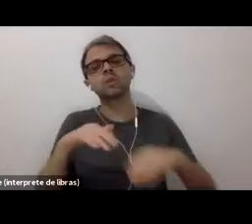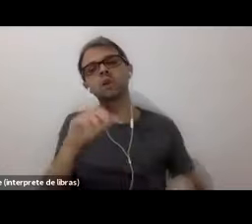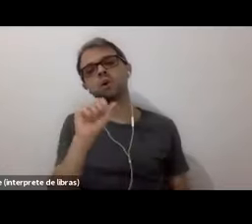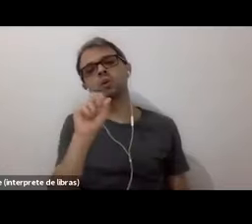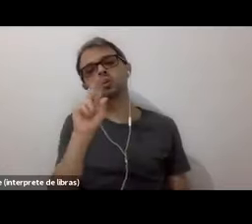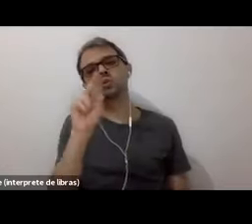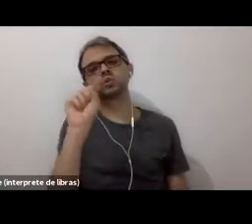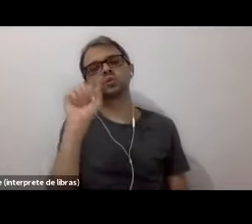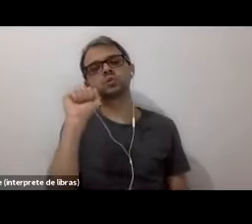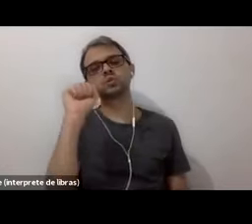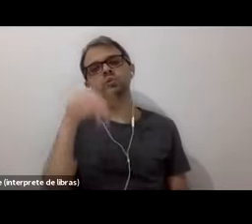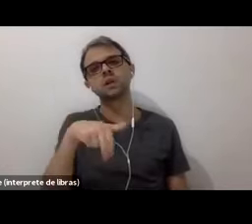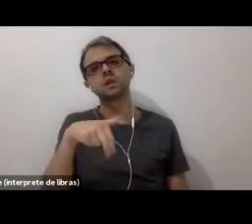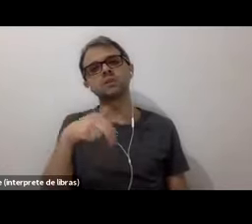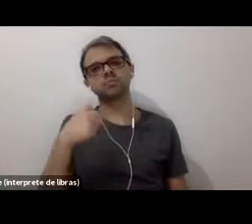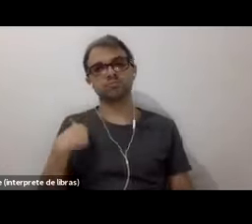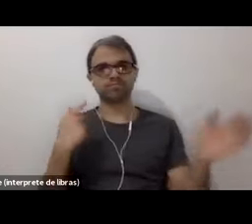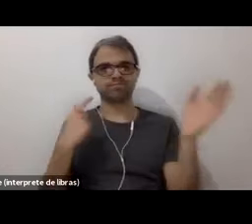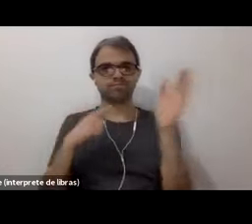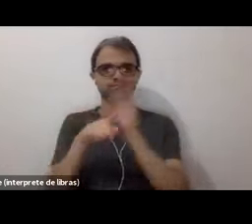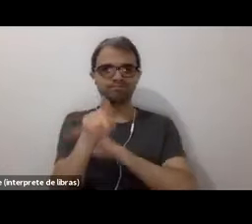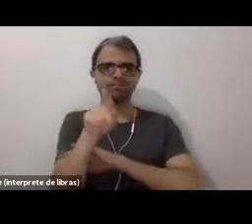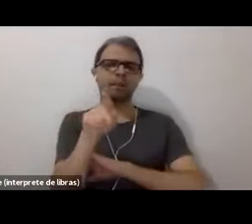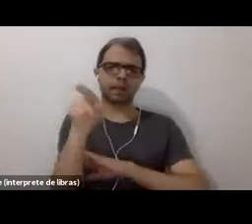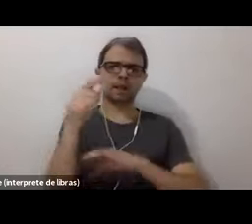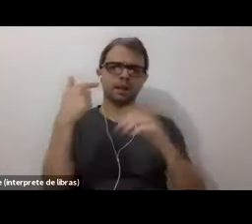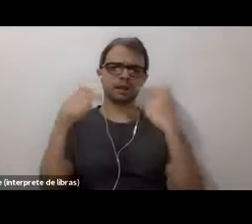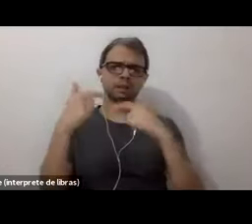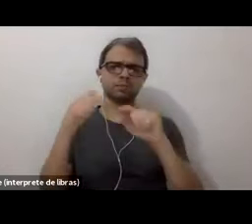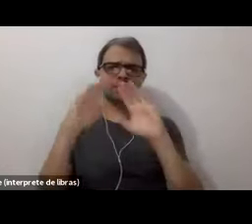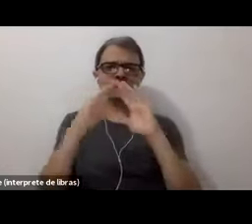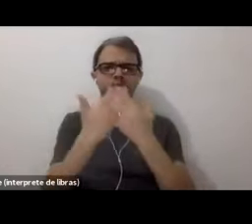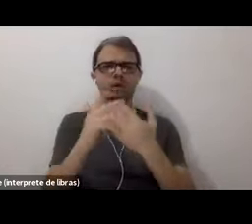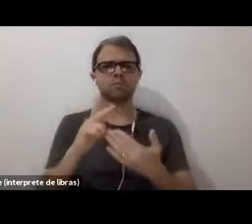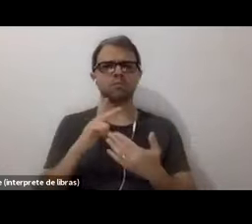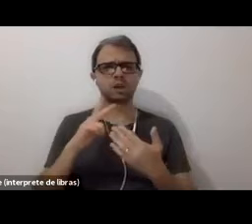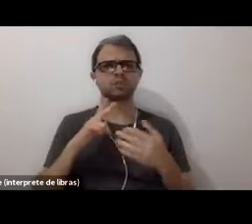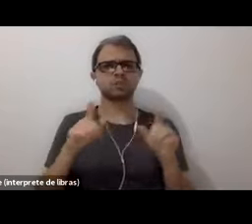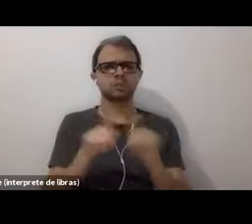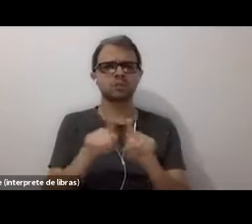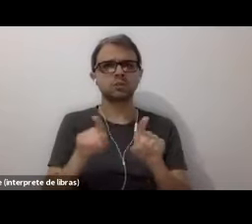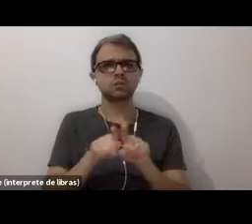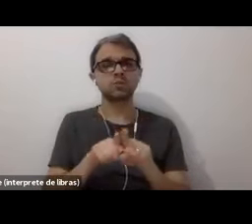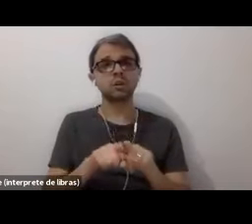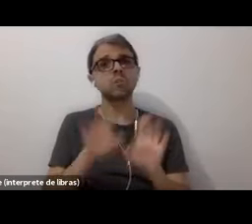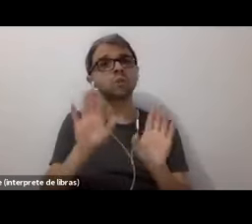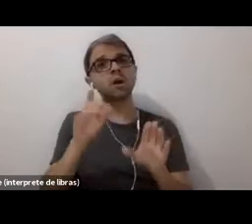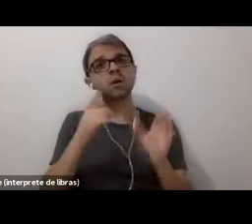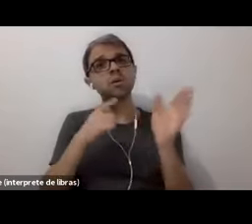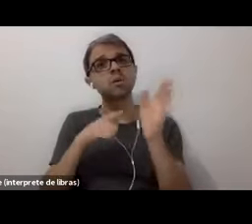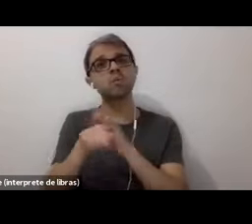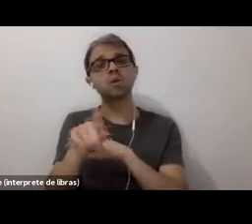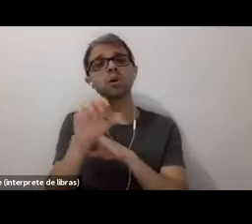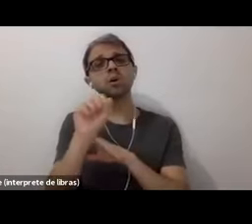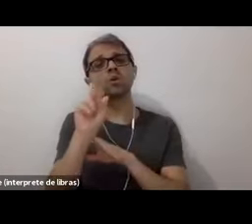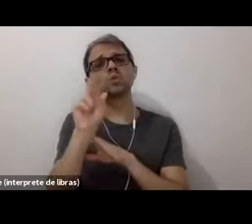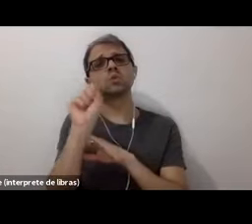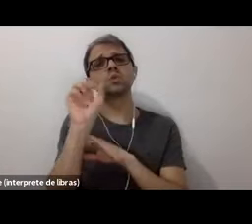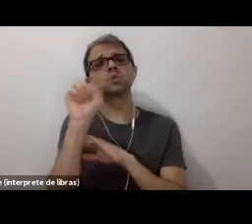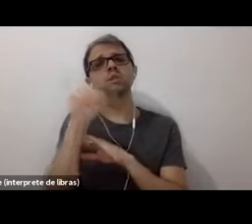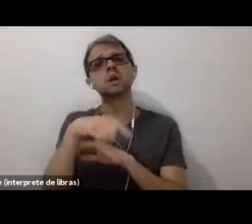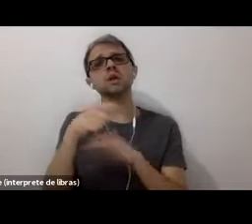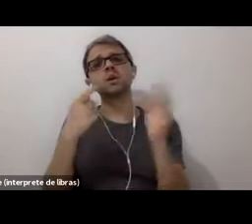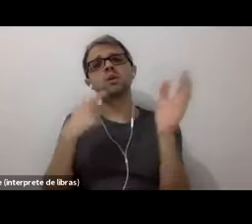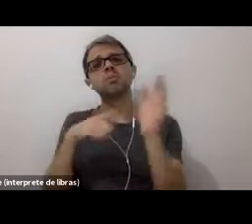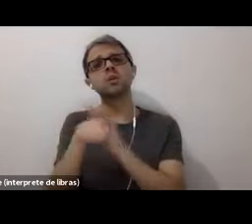da minha parceira querida de escola particular. A Susan vai trazer para a gente assim, como é que eles estão abordando essa questão da comunicação e